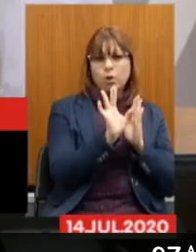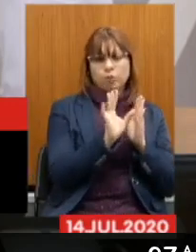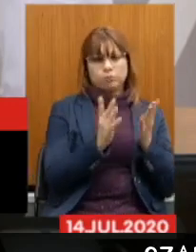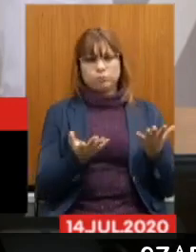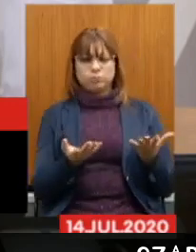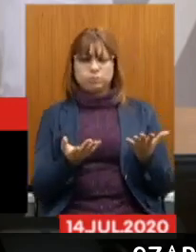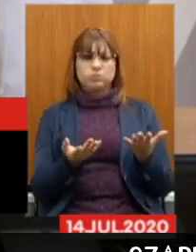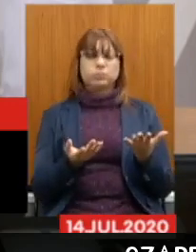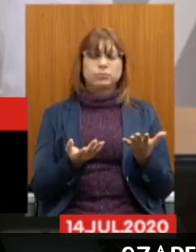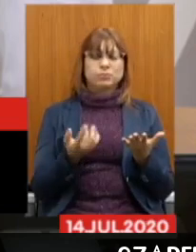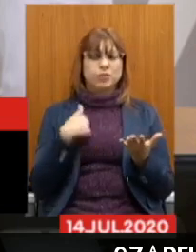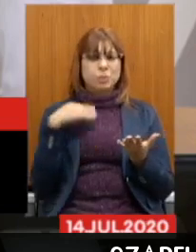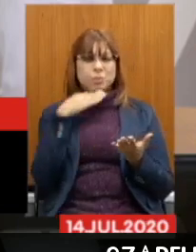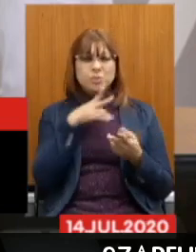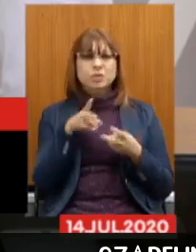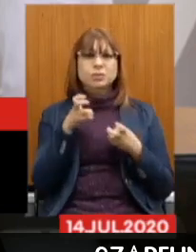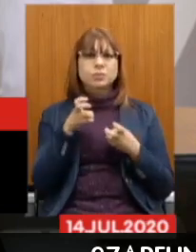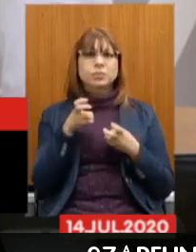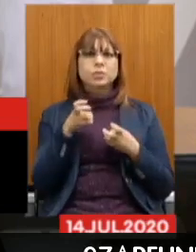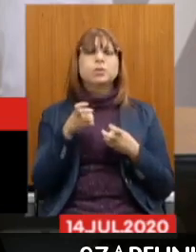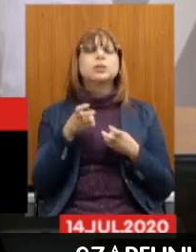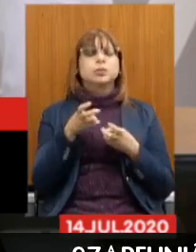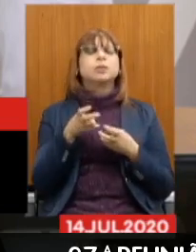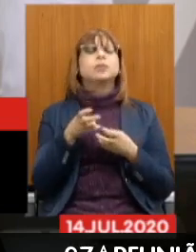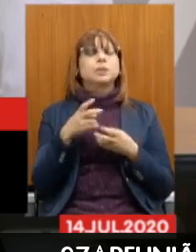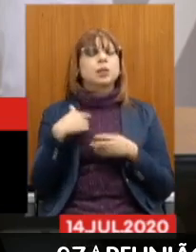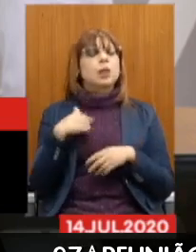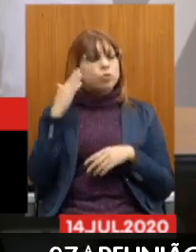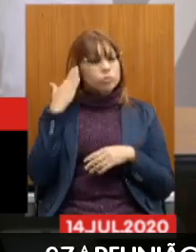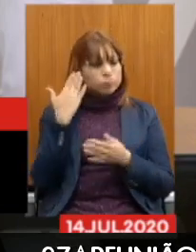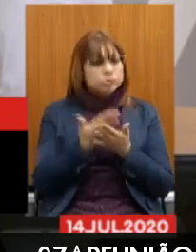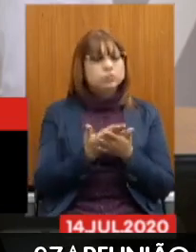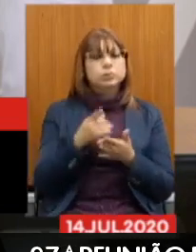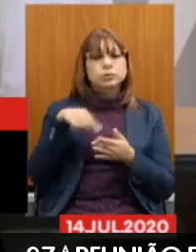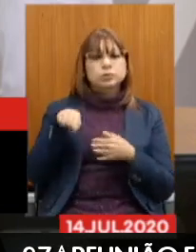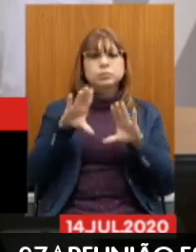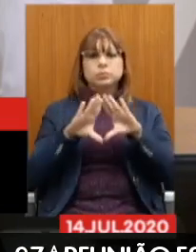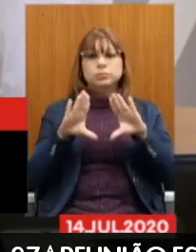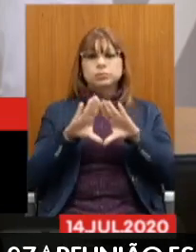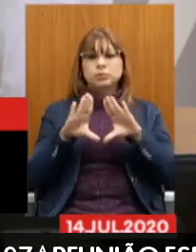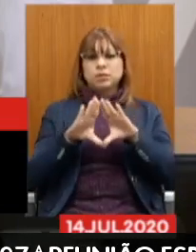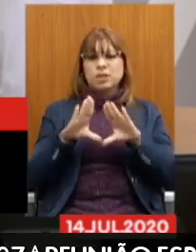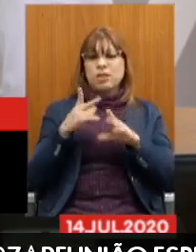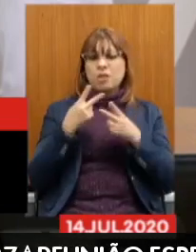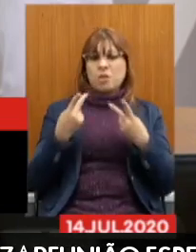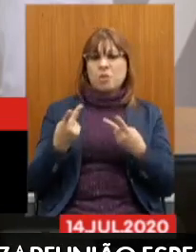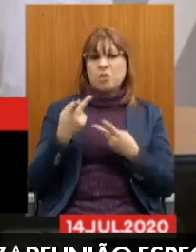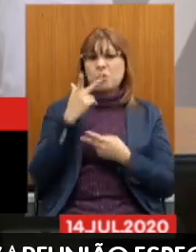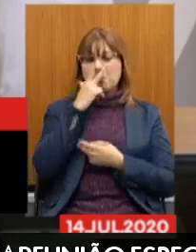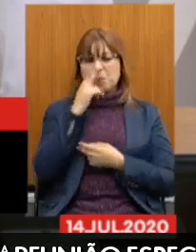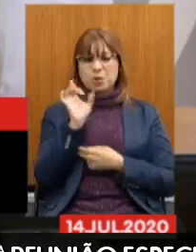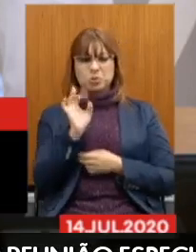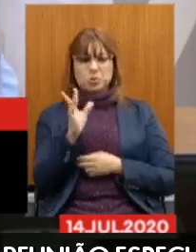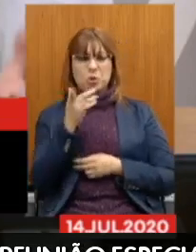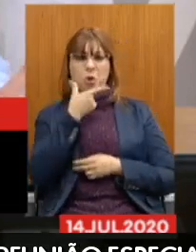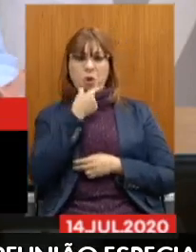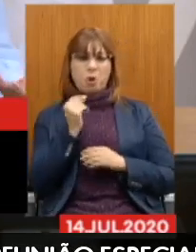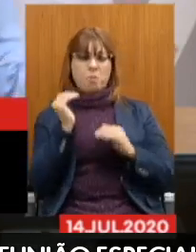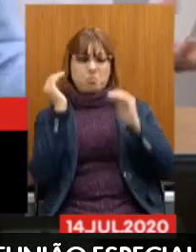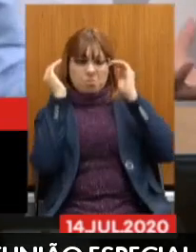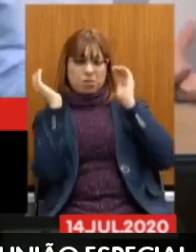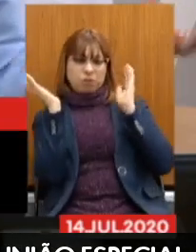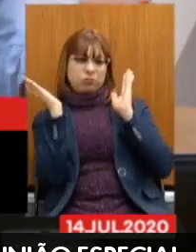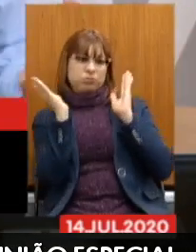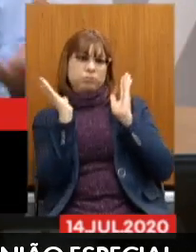novamente que é uma forma, e essa casa não vai permitir, que esse raciocínio machista, que prejudica